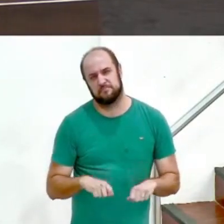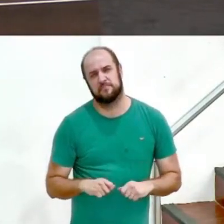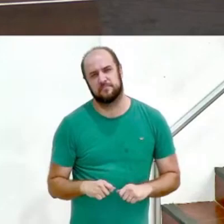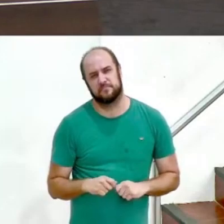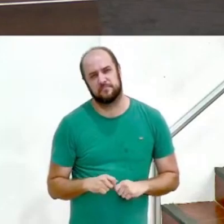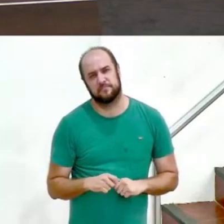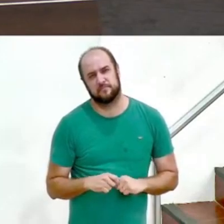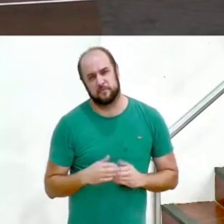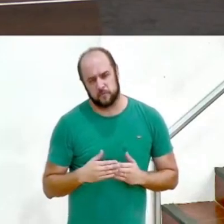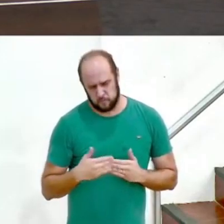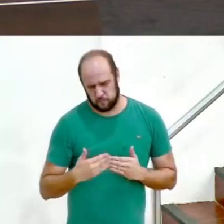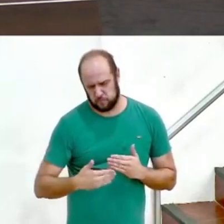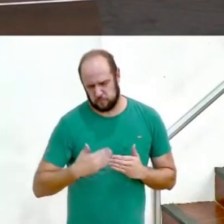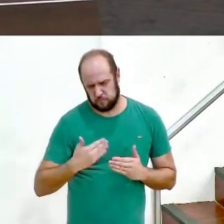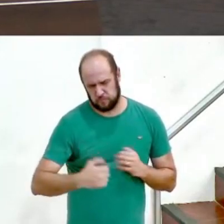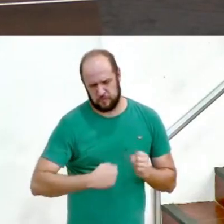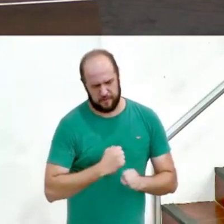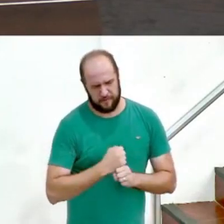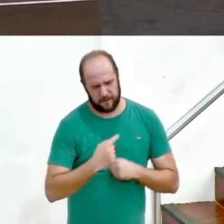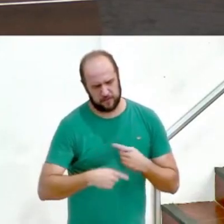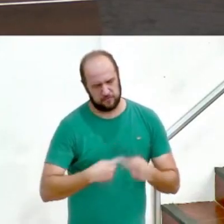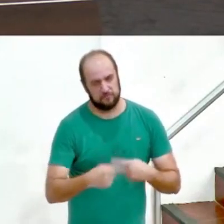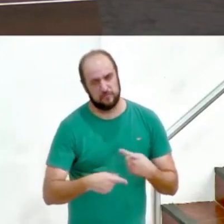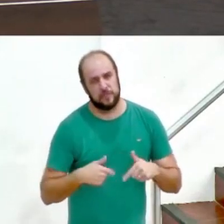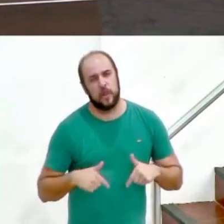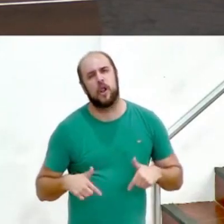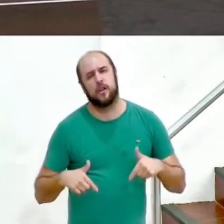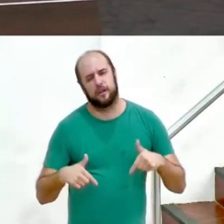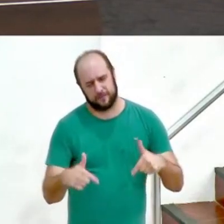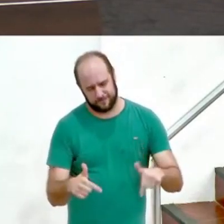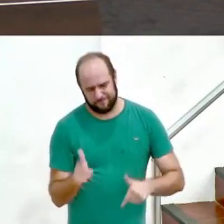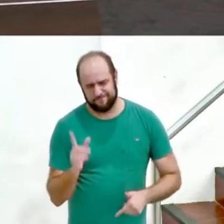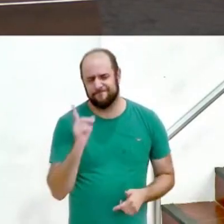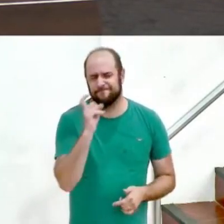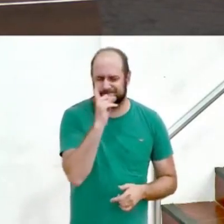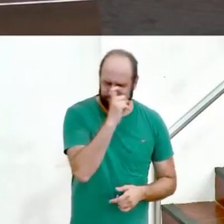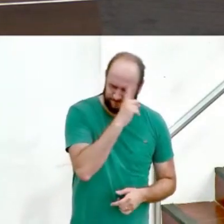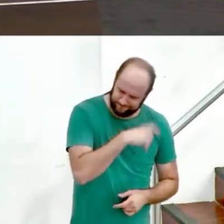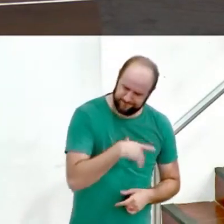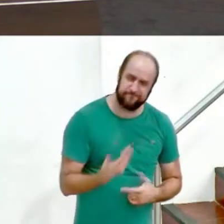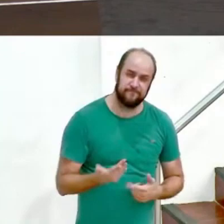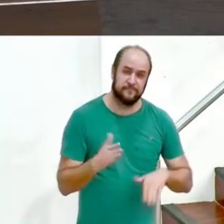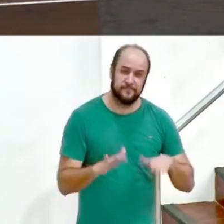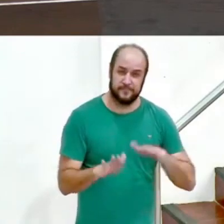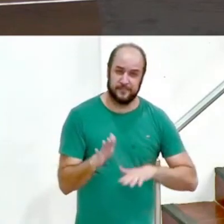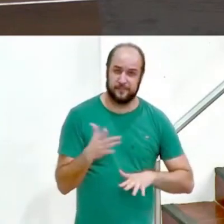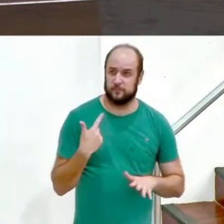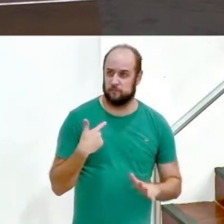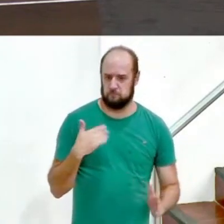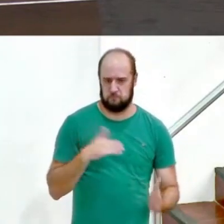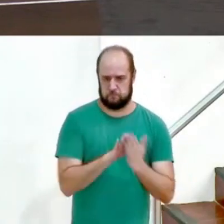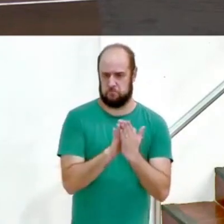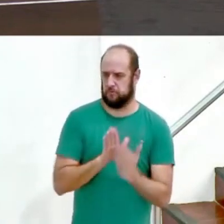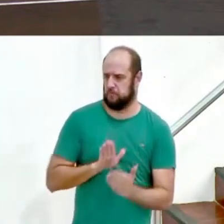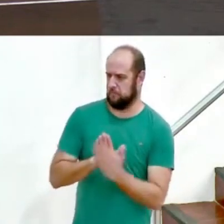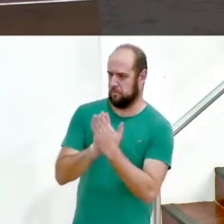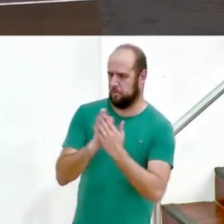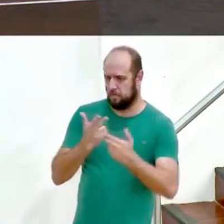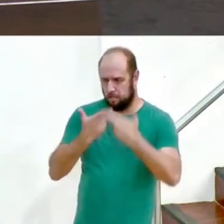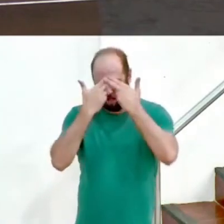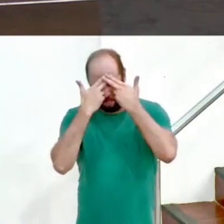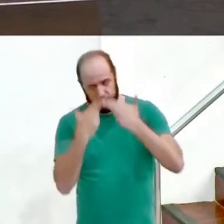tempo. Com tantas lutas, com tantas dificuldades, muitas vezes oposição,